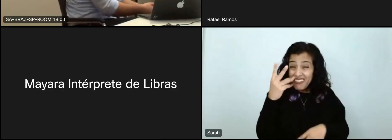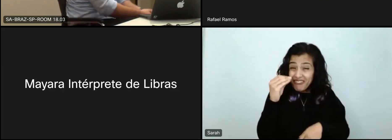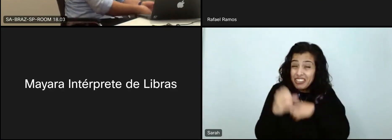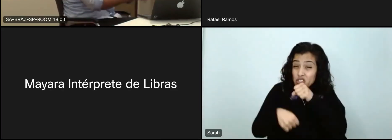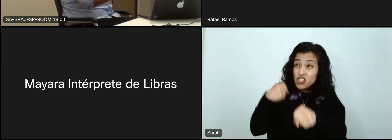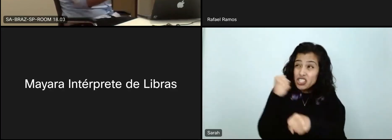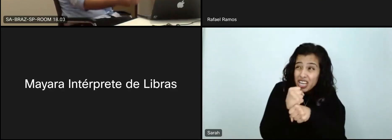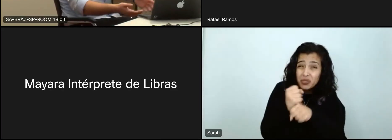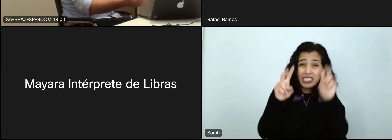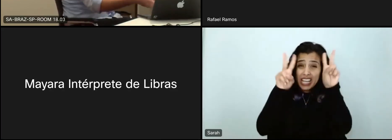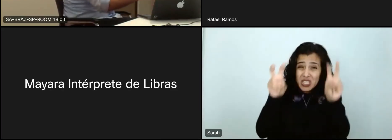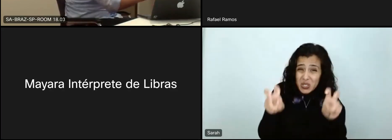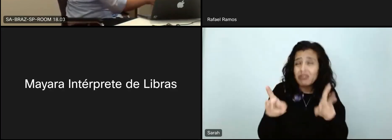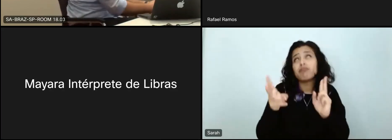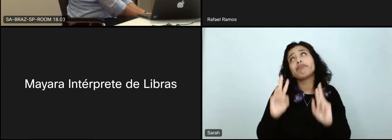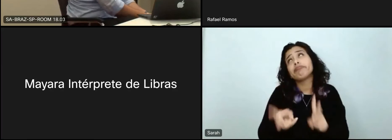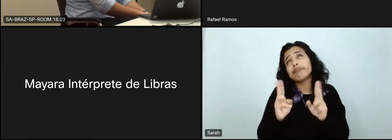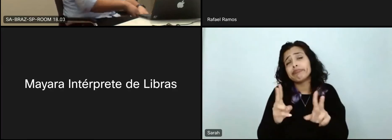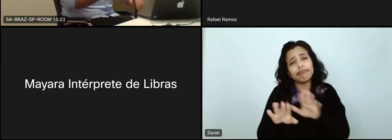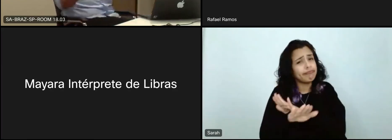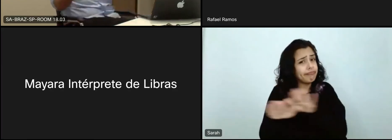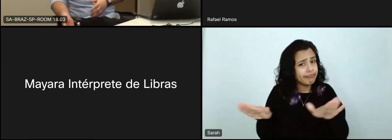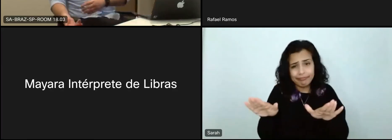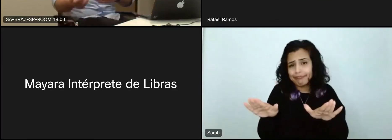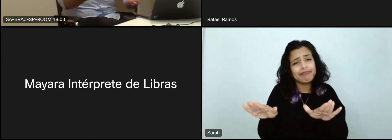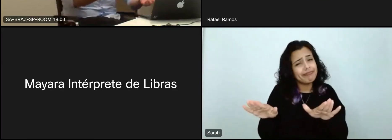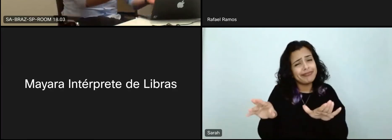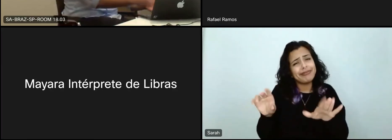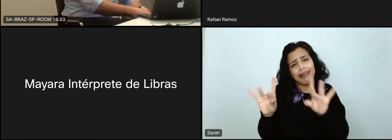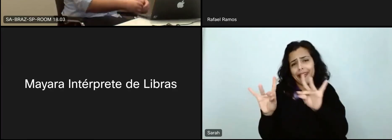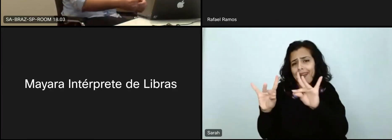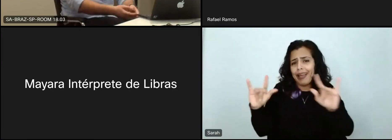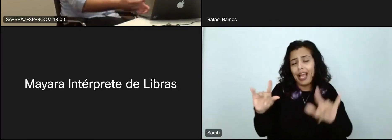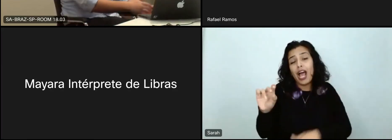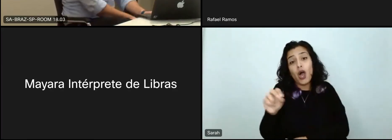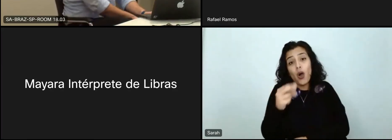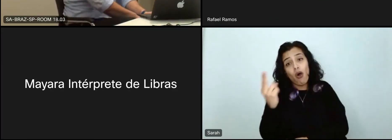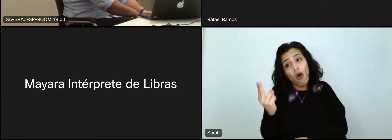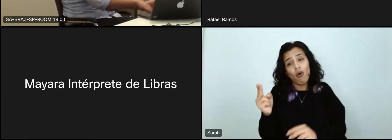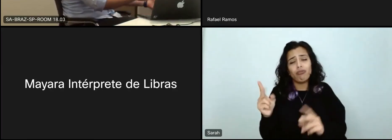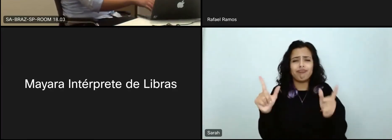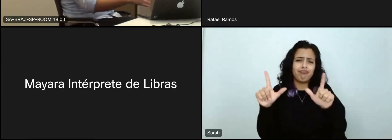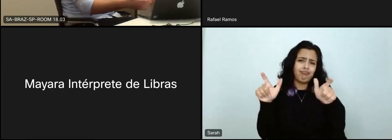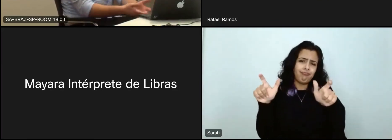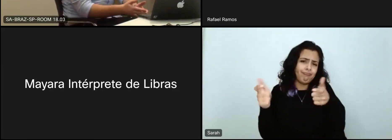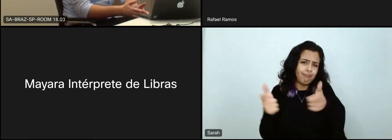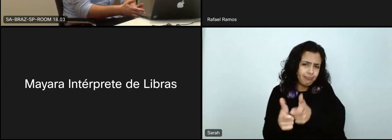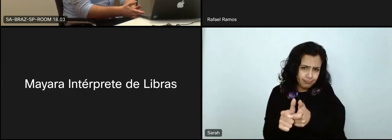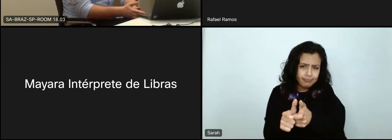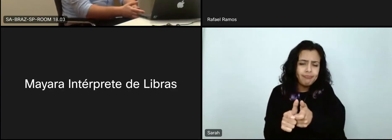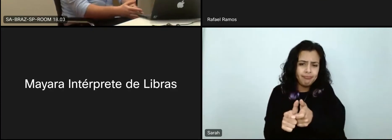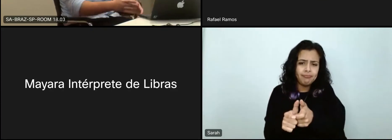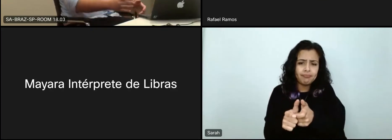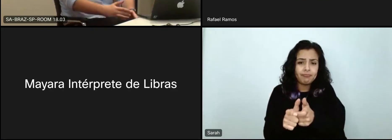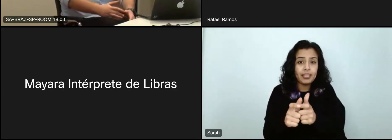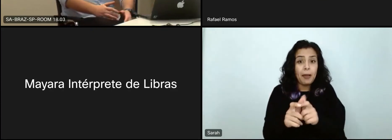mesmo assunto com um teor tão negativo, com um teor de tanta morte, de tanto sangue, mas sim num teor